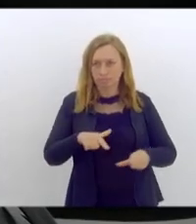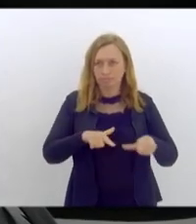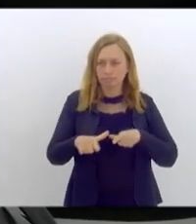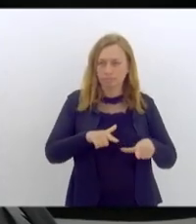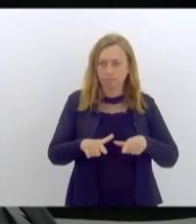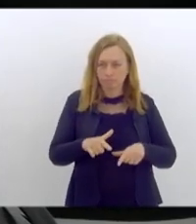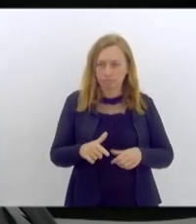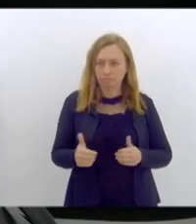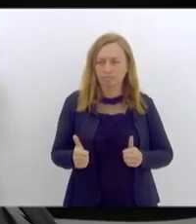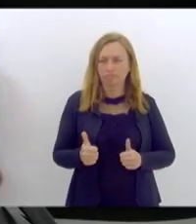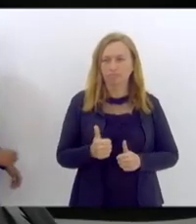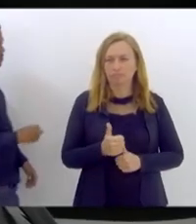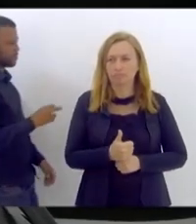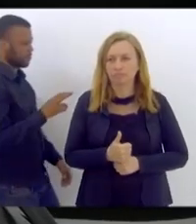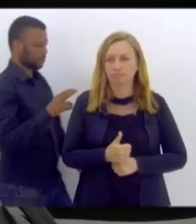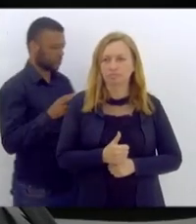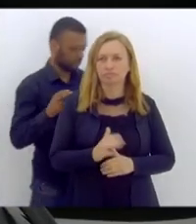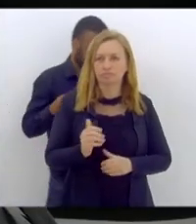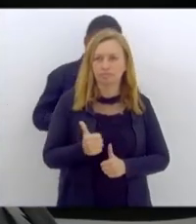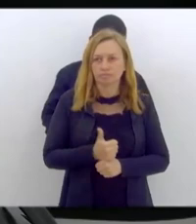meio de um edital de credenciamento